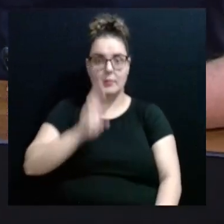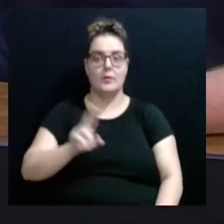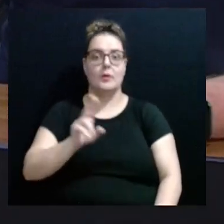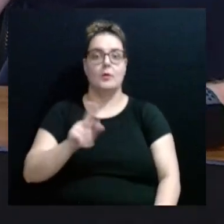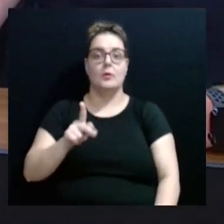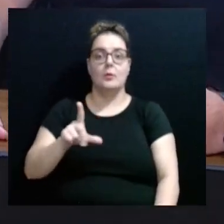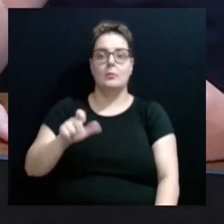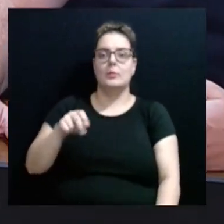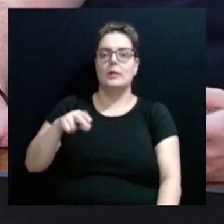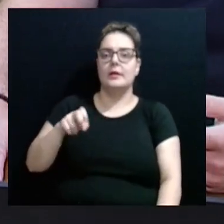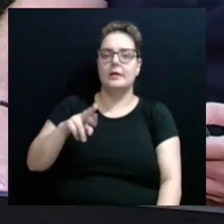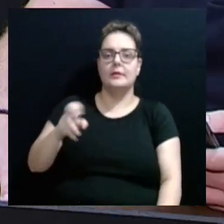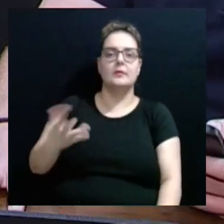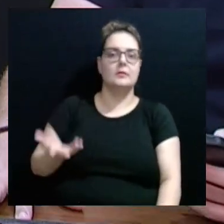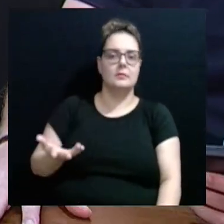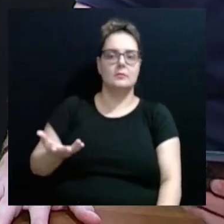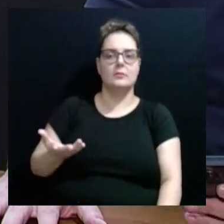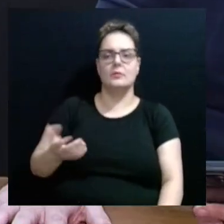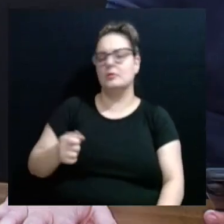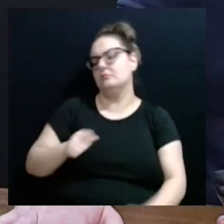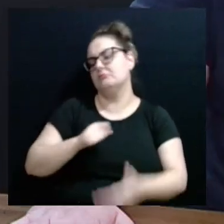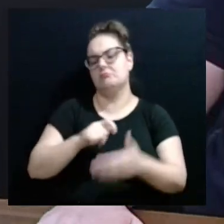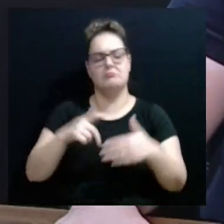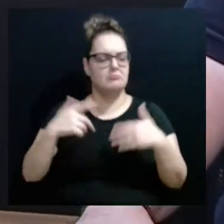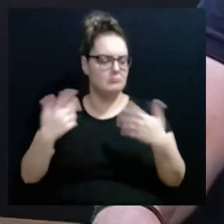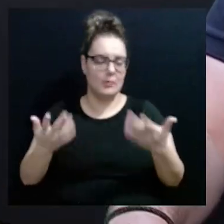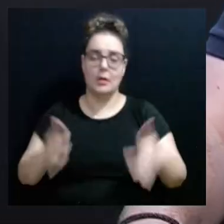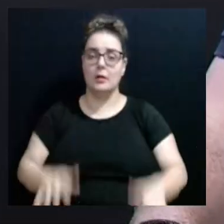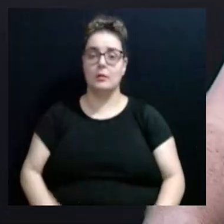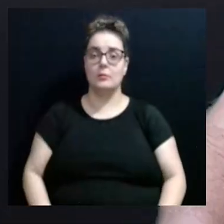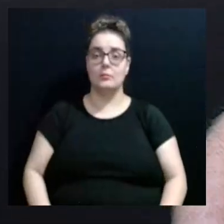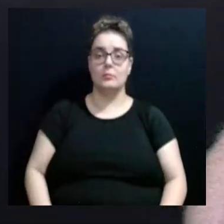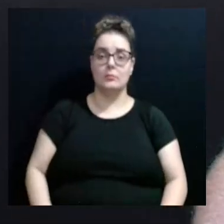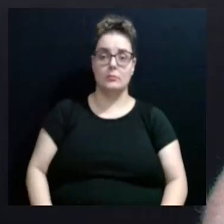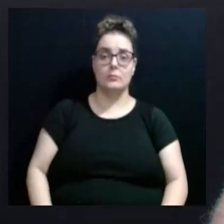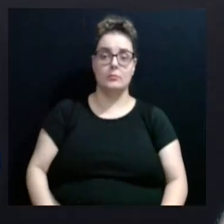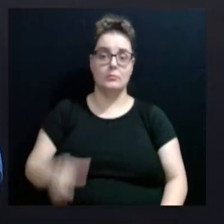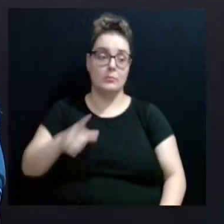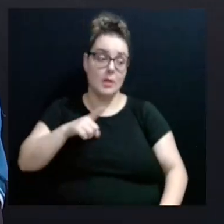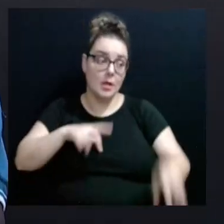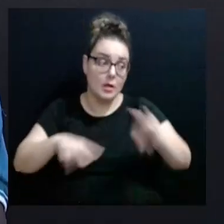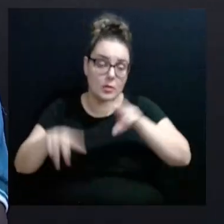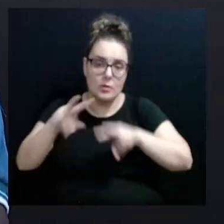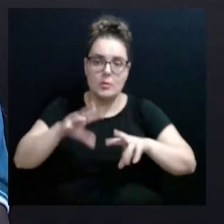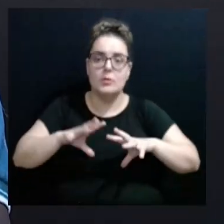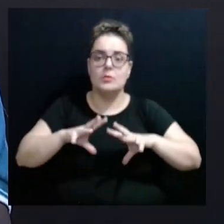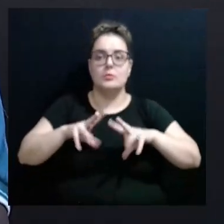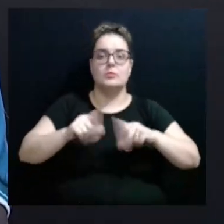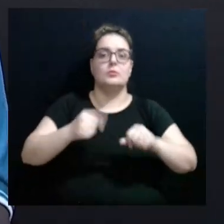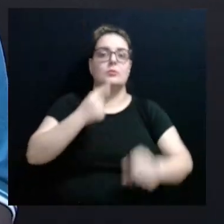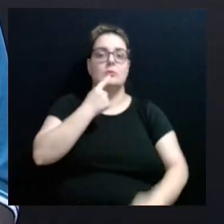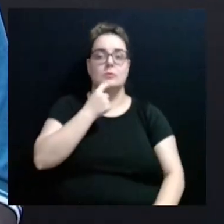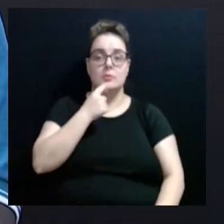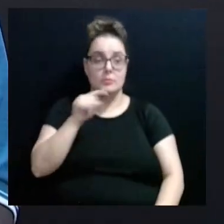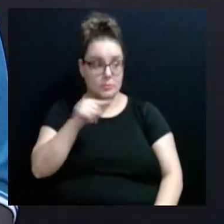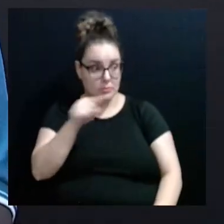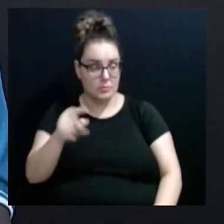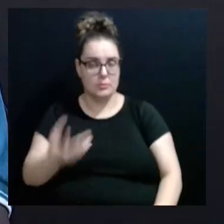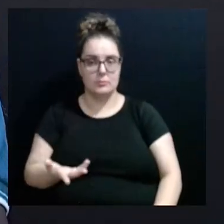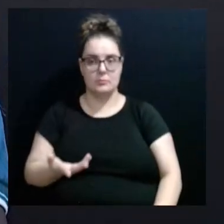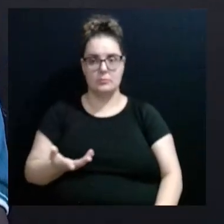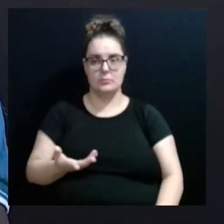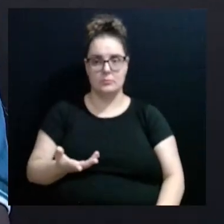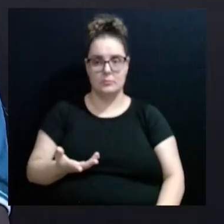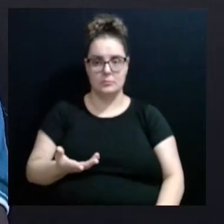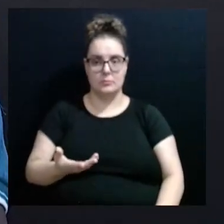um planner, um aplicativo, tá? Para que você tenha uma visão de todos esses feriados, né? E a chave, como eu costumo dizer,